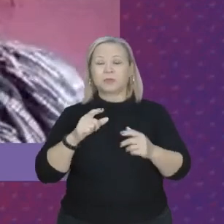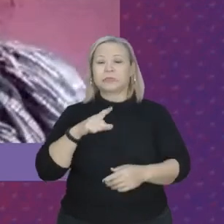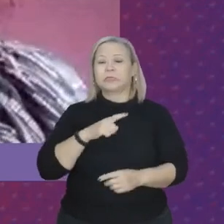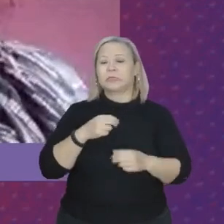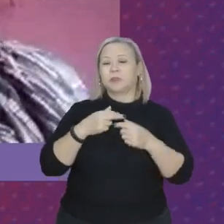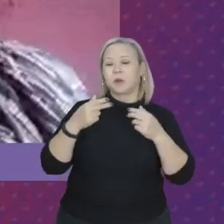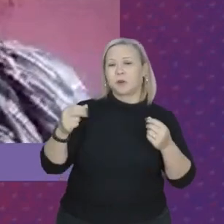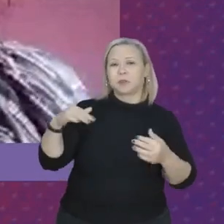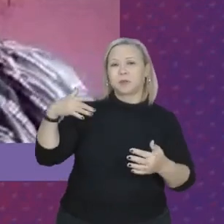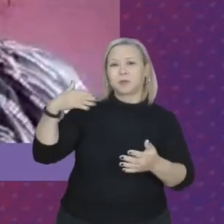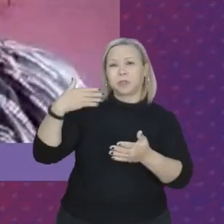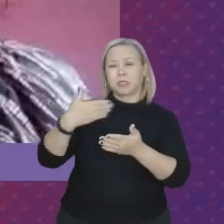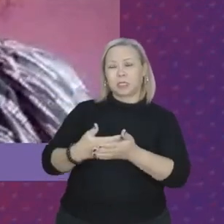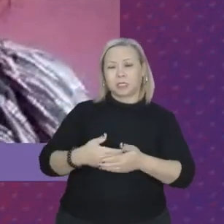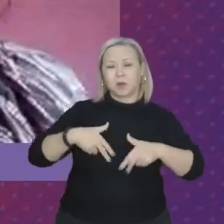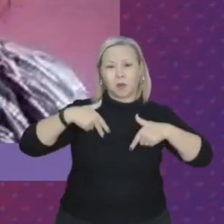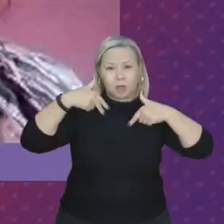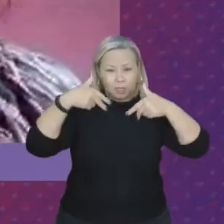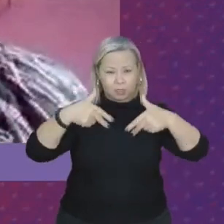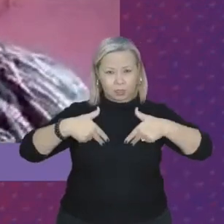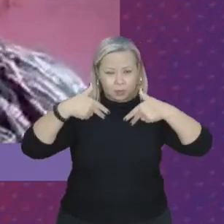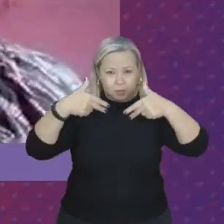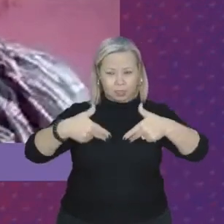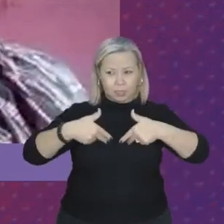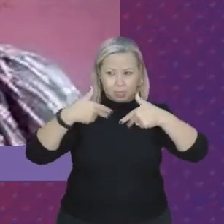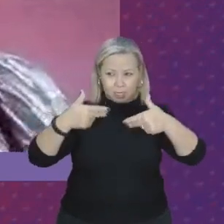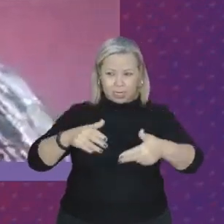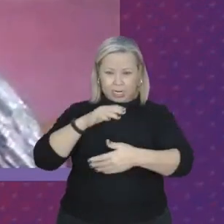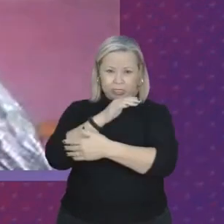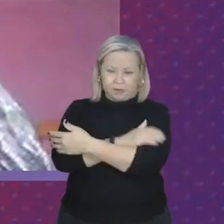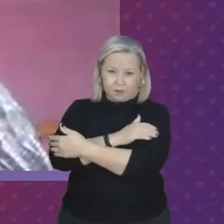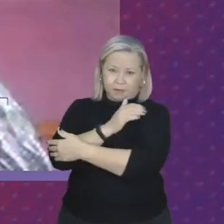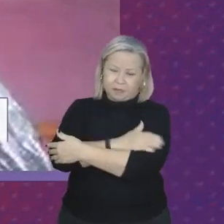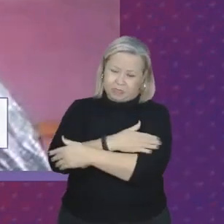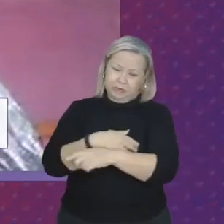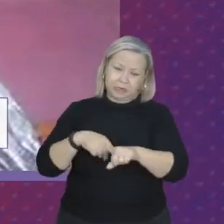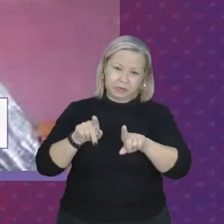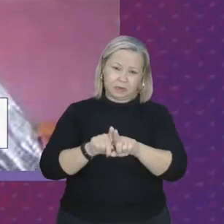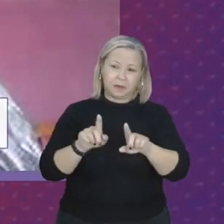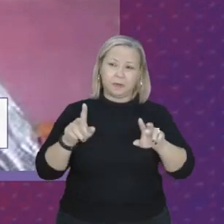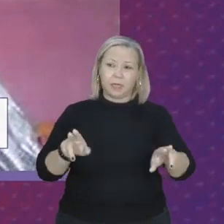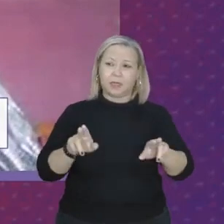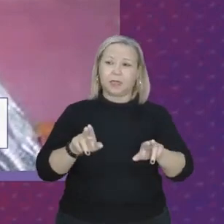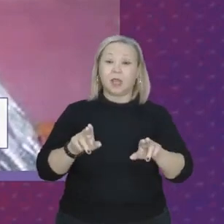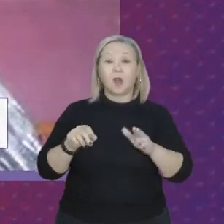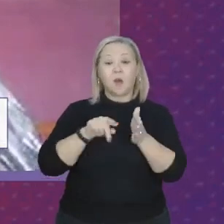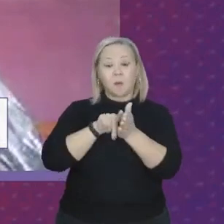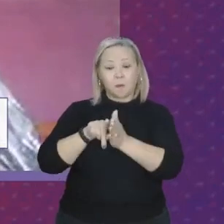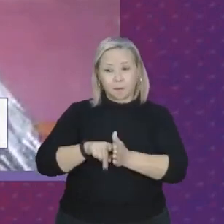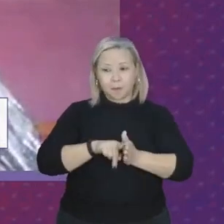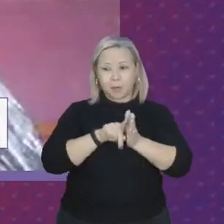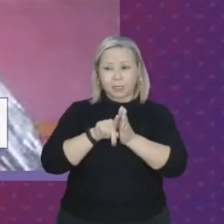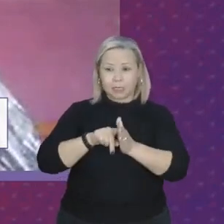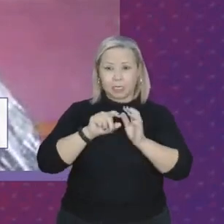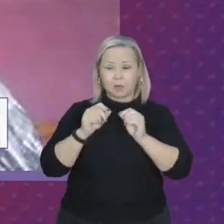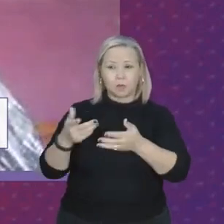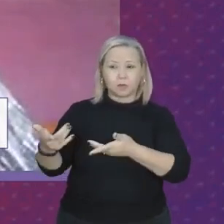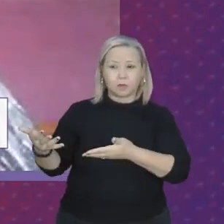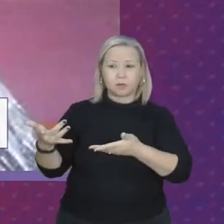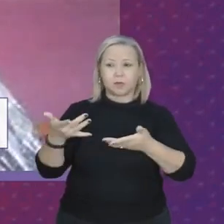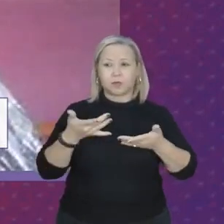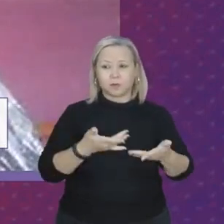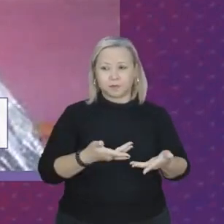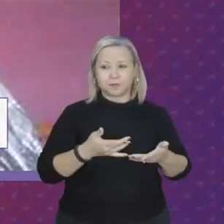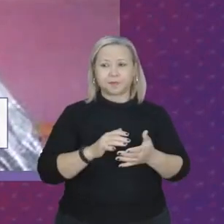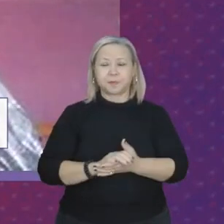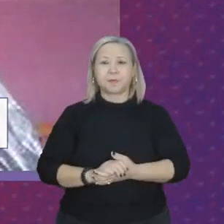minha trajetória, tanto de militante, né, militante feminista e como pesquisadora, me trouxe,